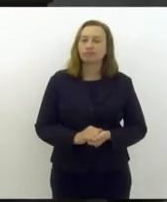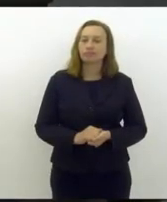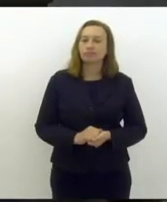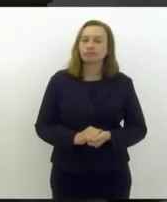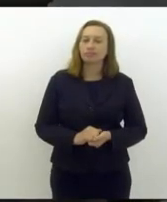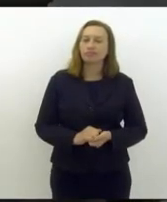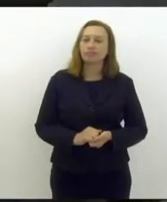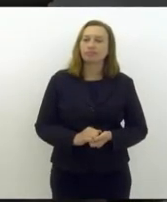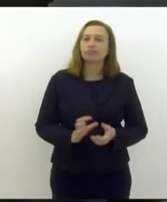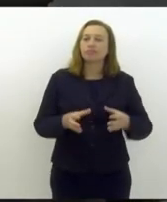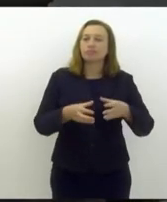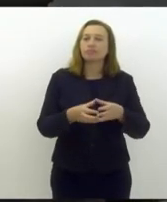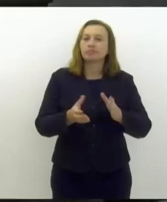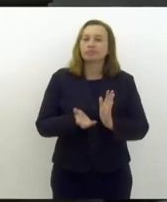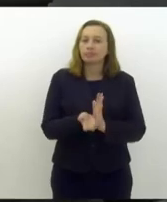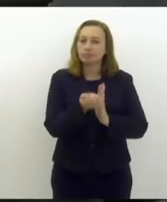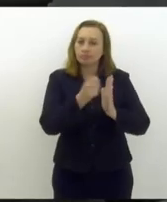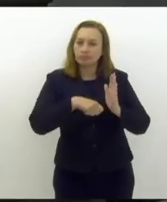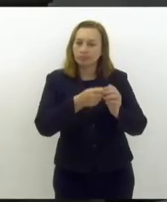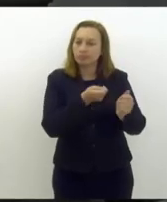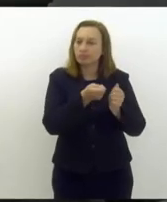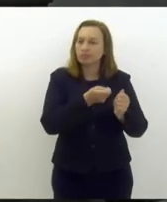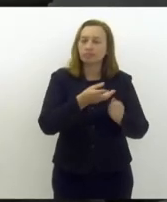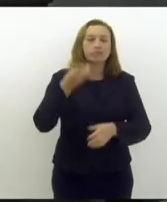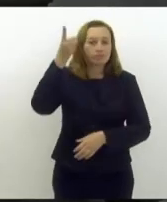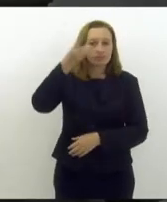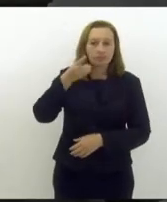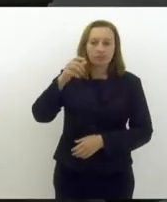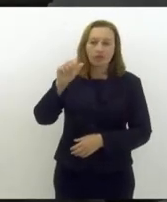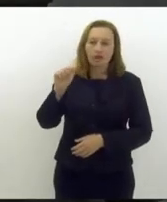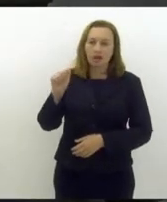pela comissão de tributação e controle Deputado Arthur Monteiro